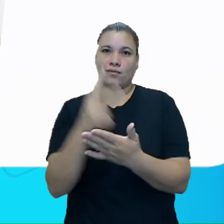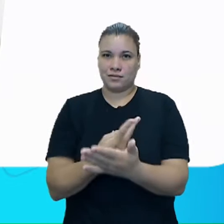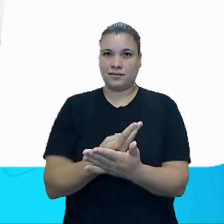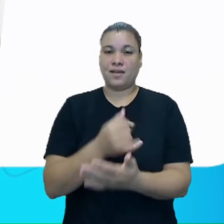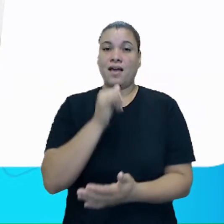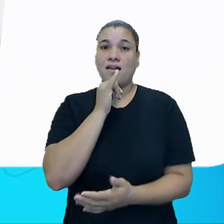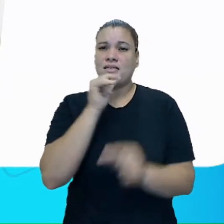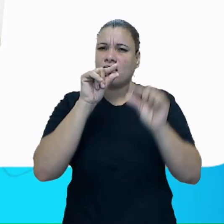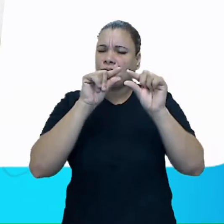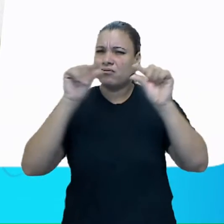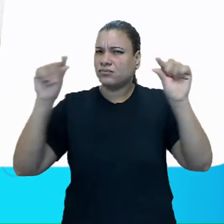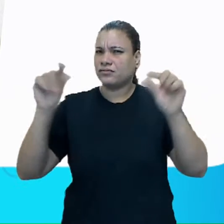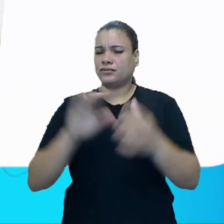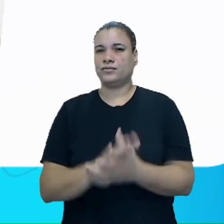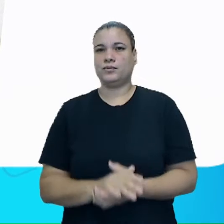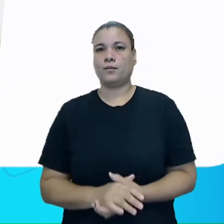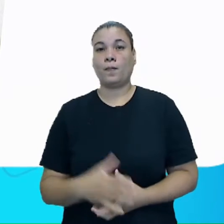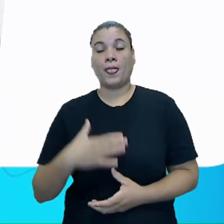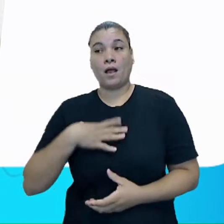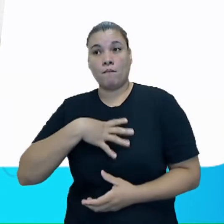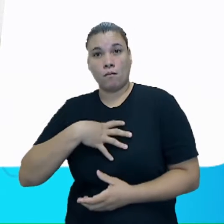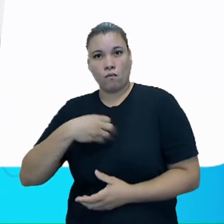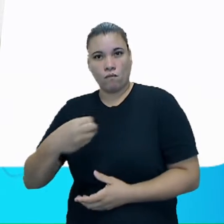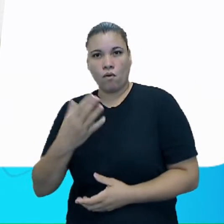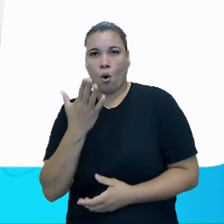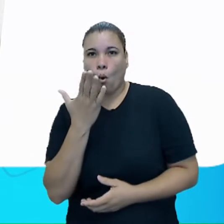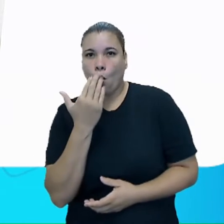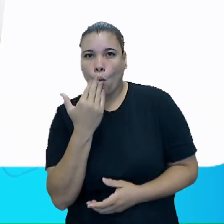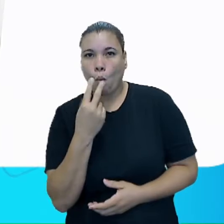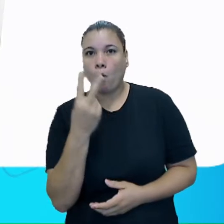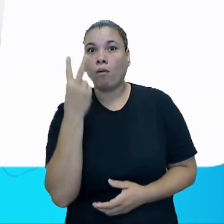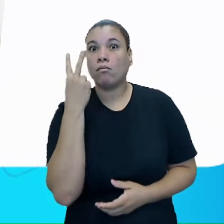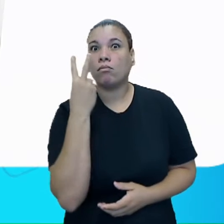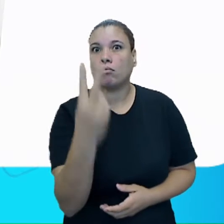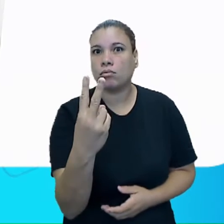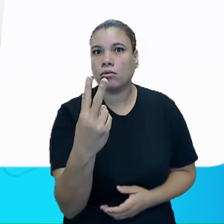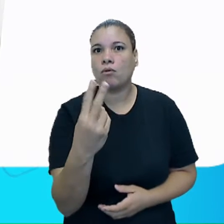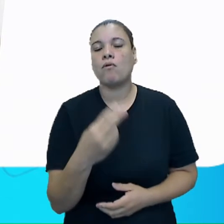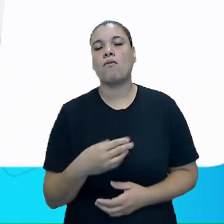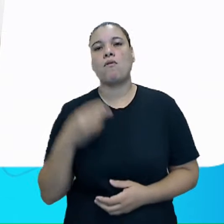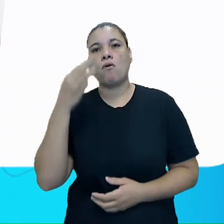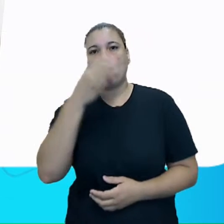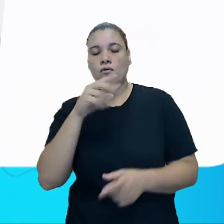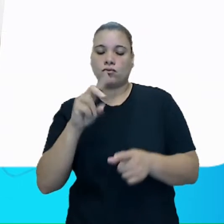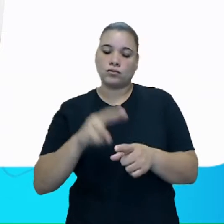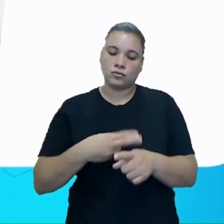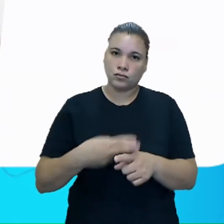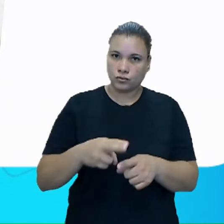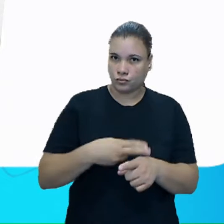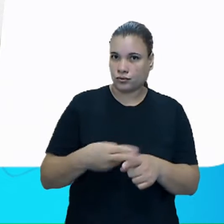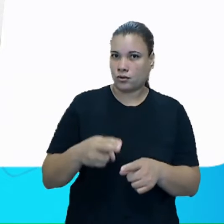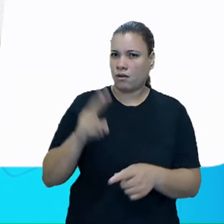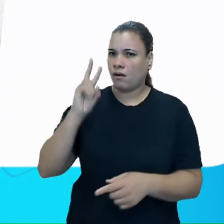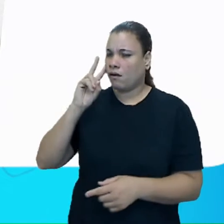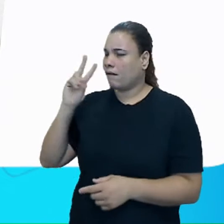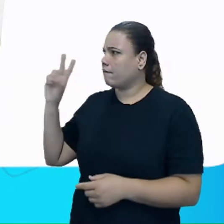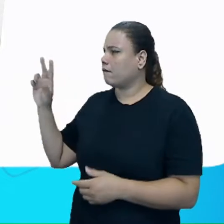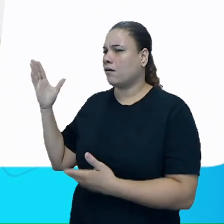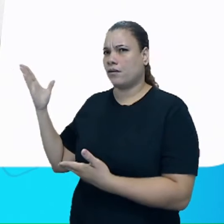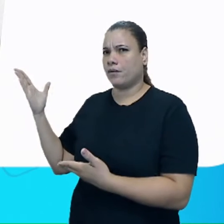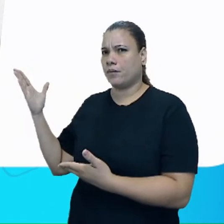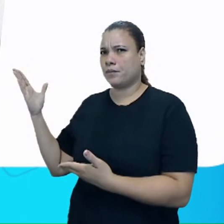filho comeu 2 brigadeiros. Olha o predicado da frase, ó. Predicado aí.